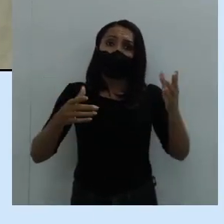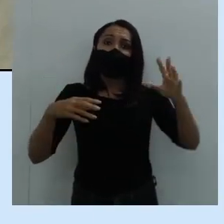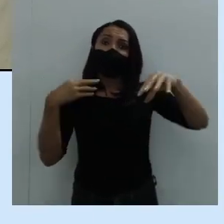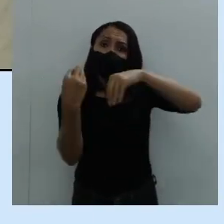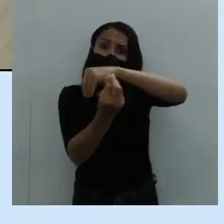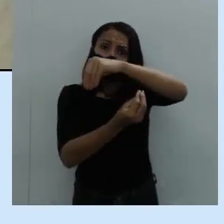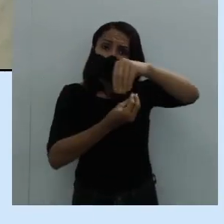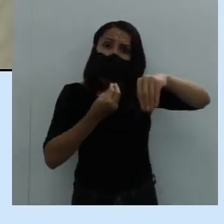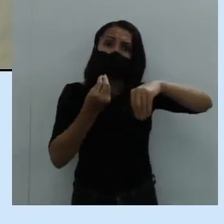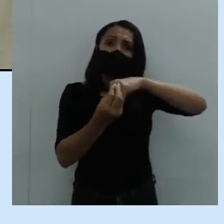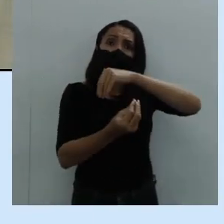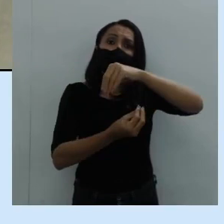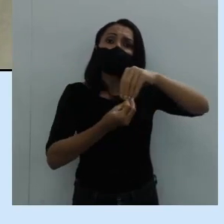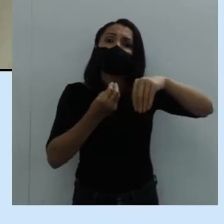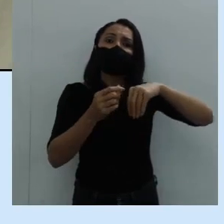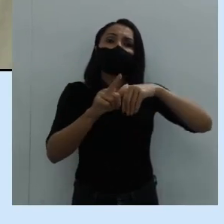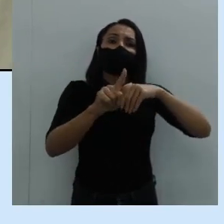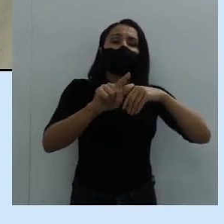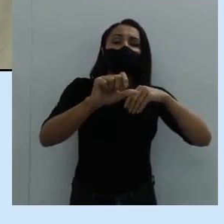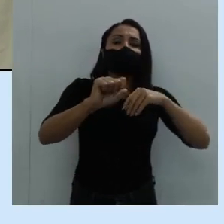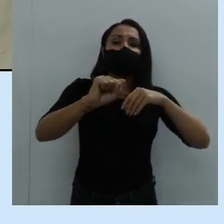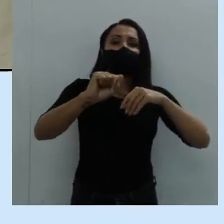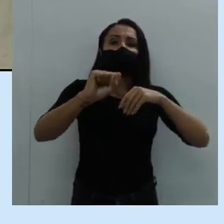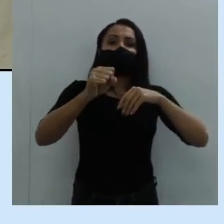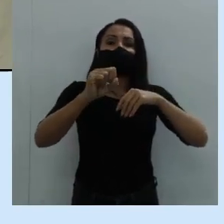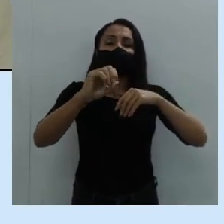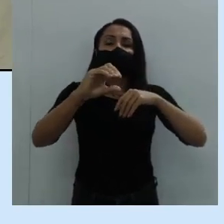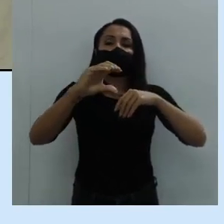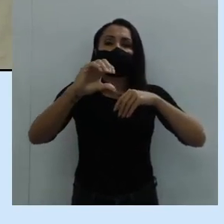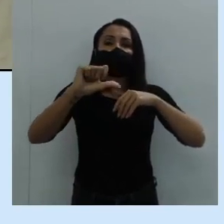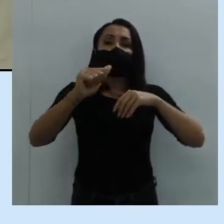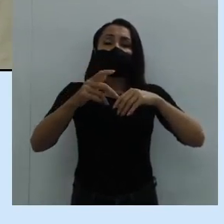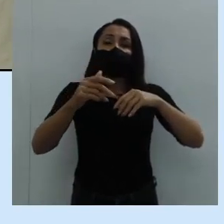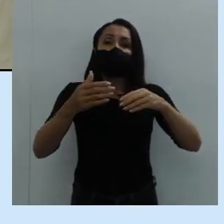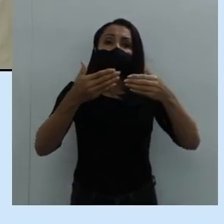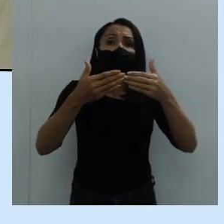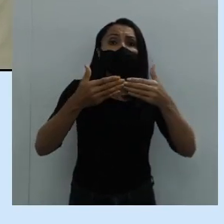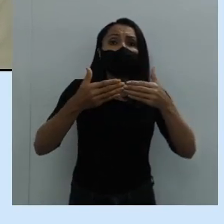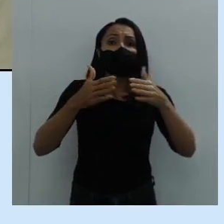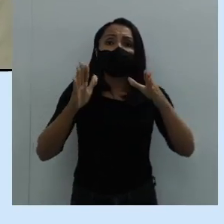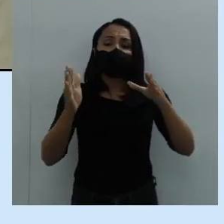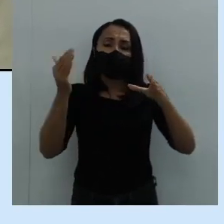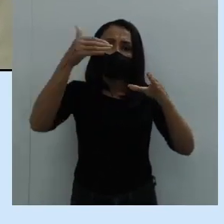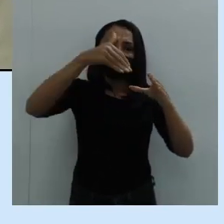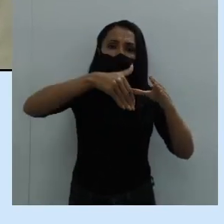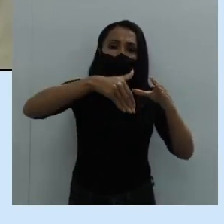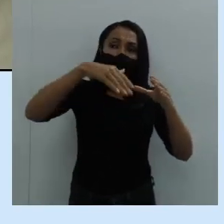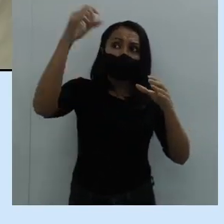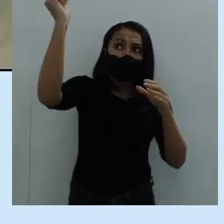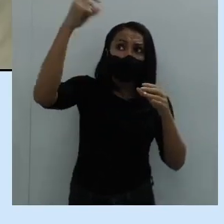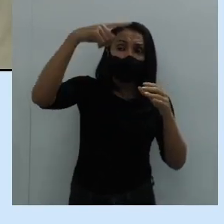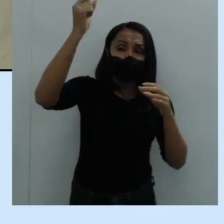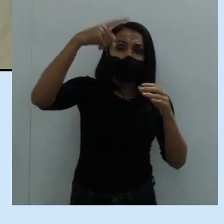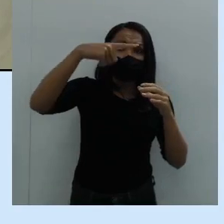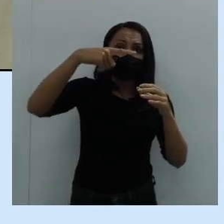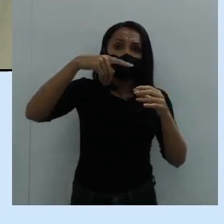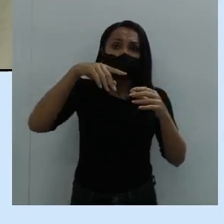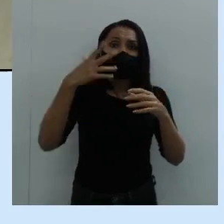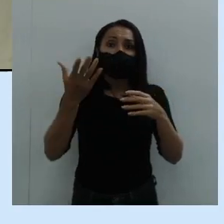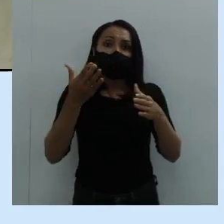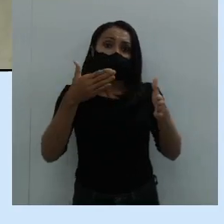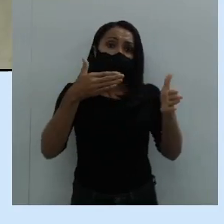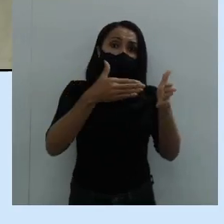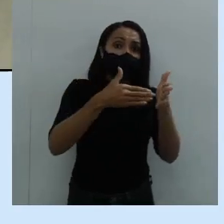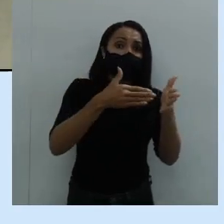gasosa e transparente ele tem permitido a filtragem dos raios solares e a retenção aí